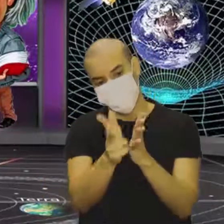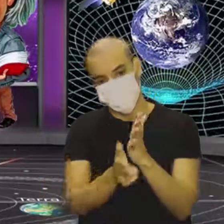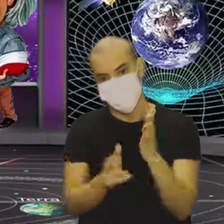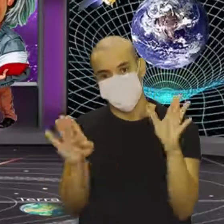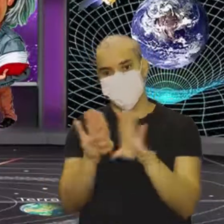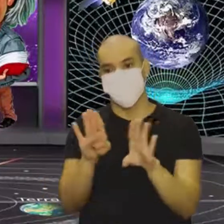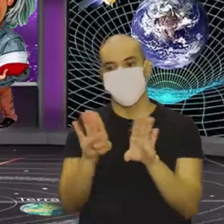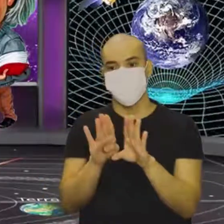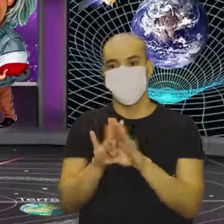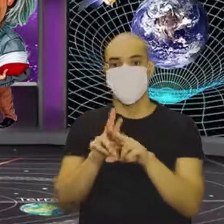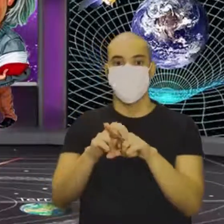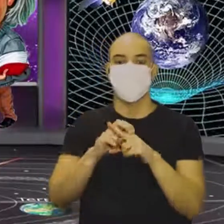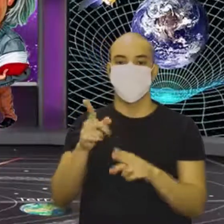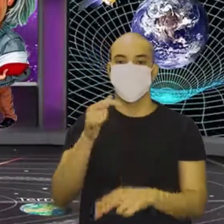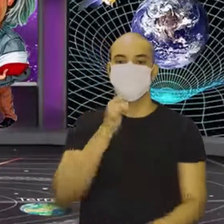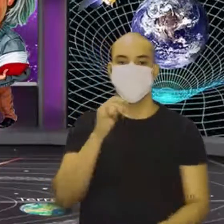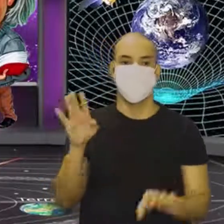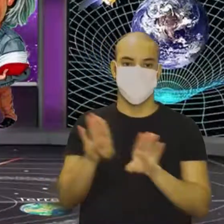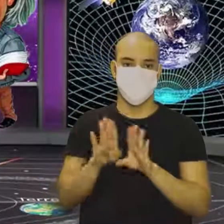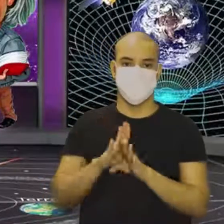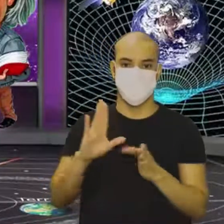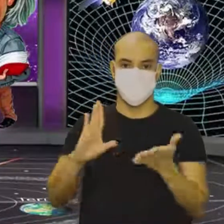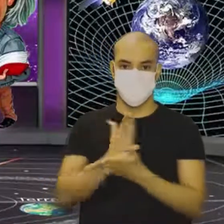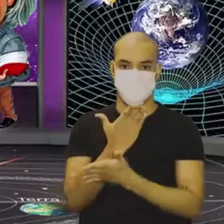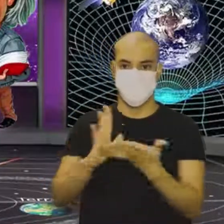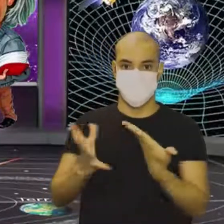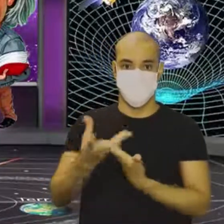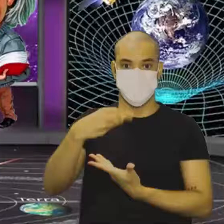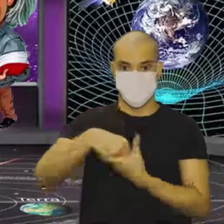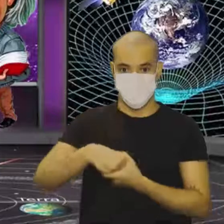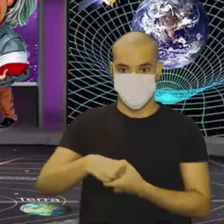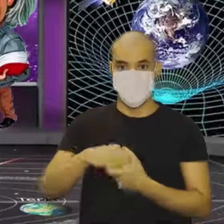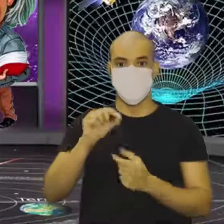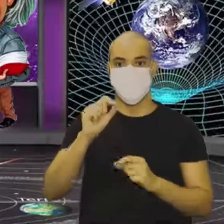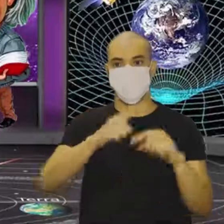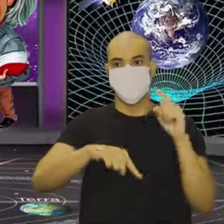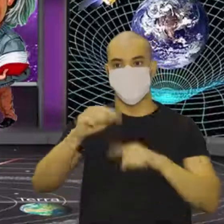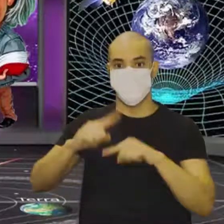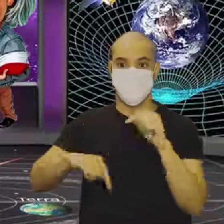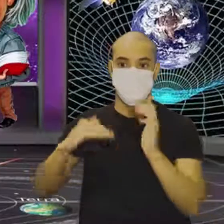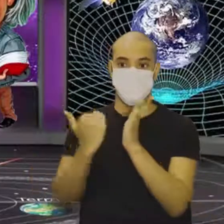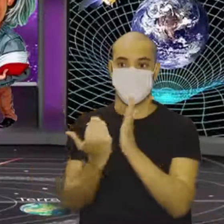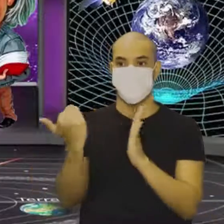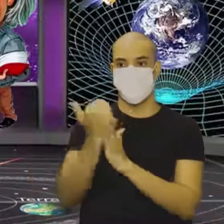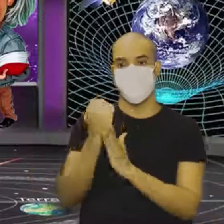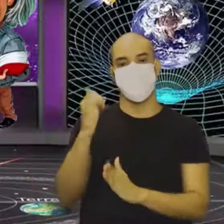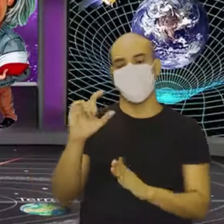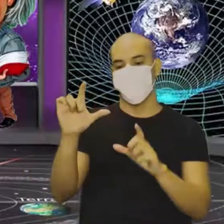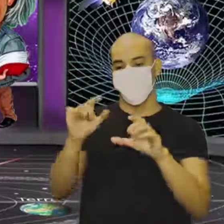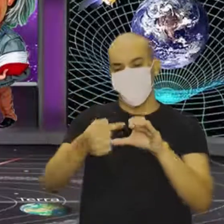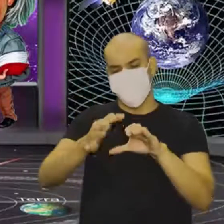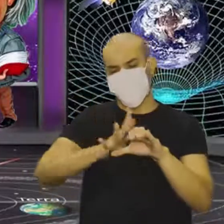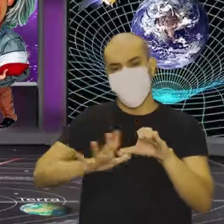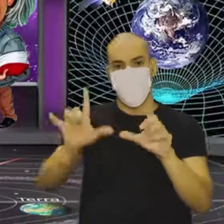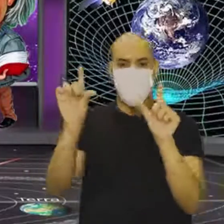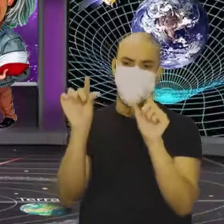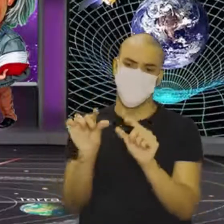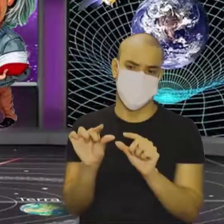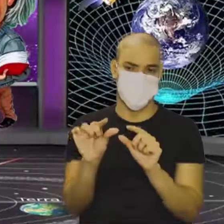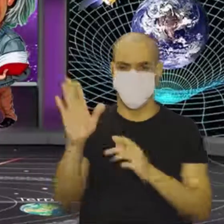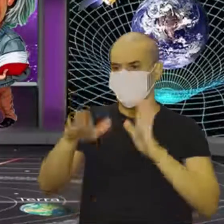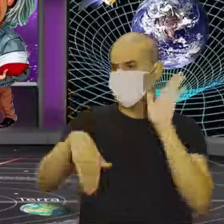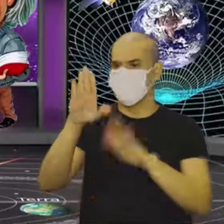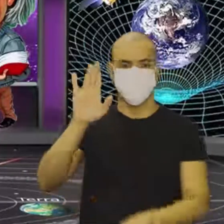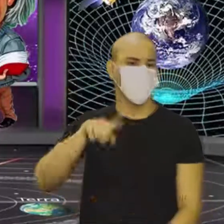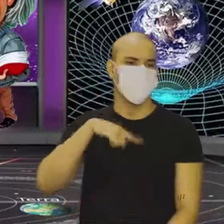também, e vocês viram que geralmente essas aplicações são em aparelhos maiores, né? Porque se você tem um circuito muito pequeno, às